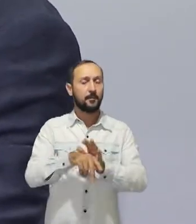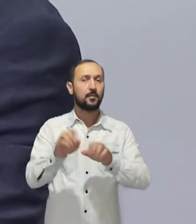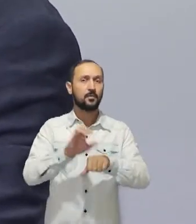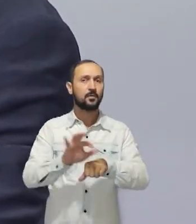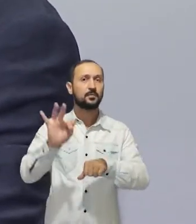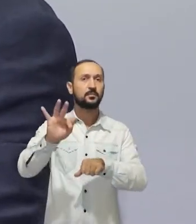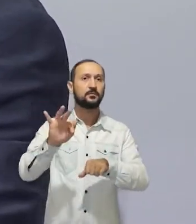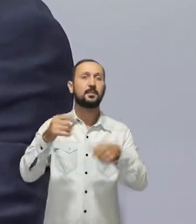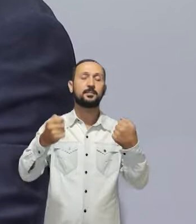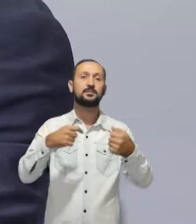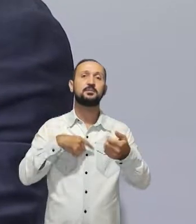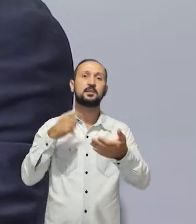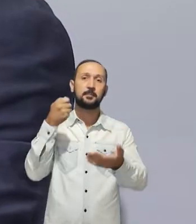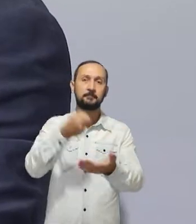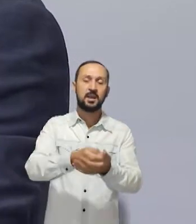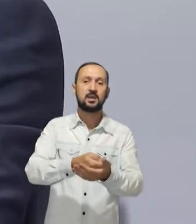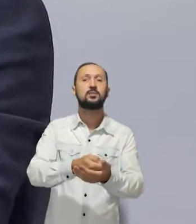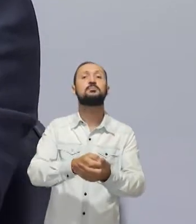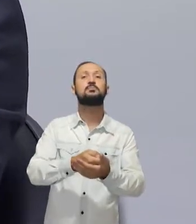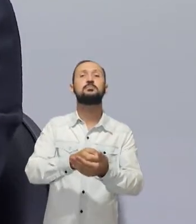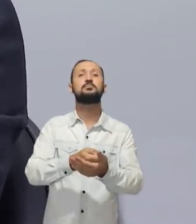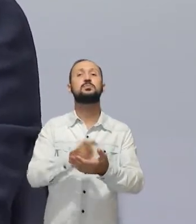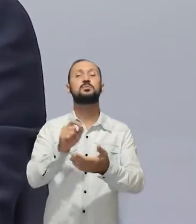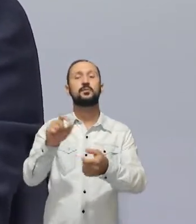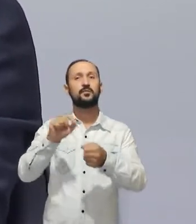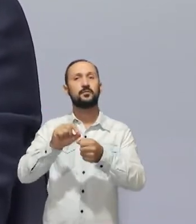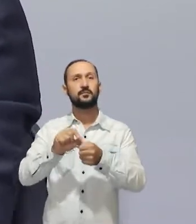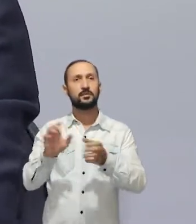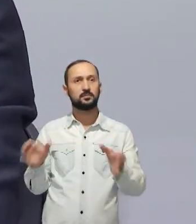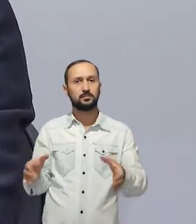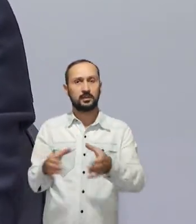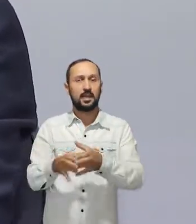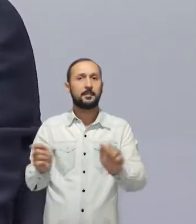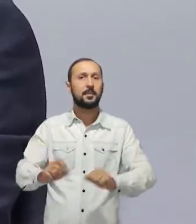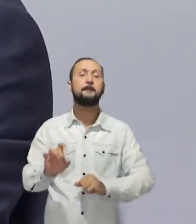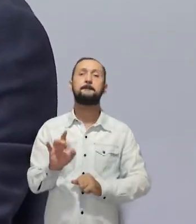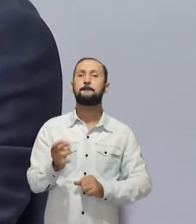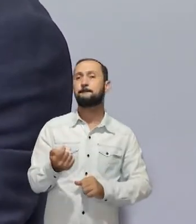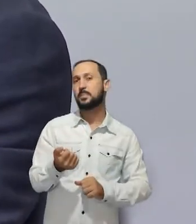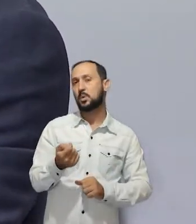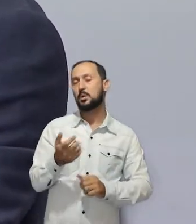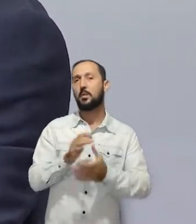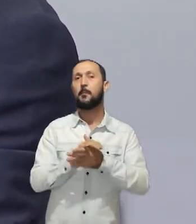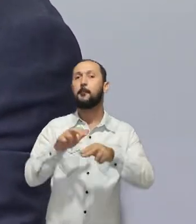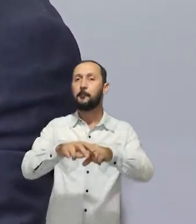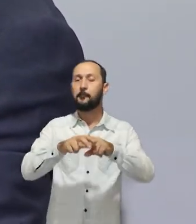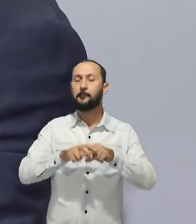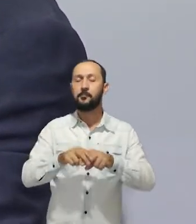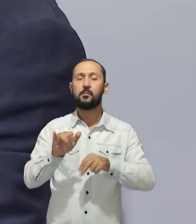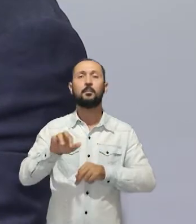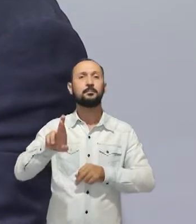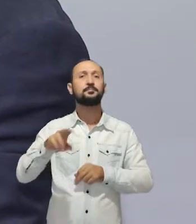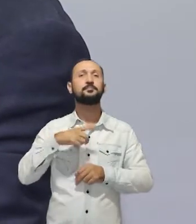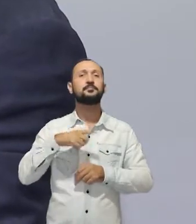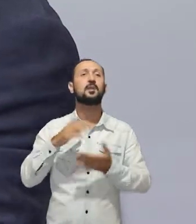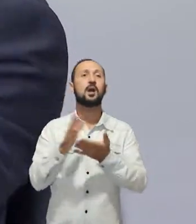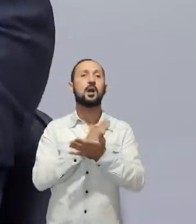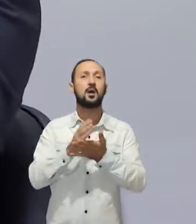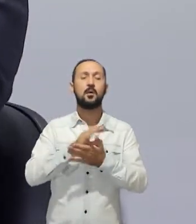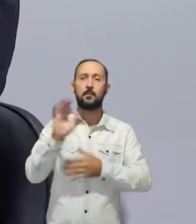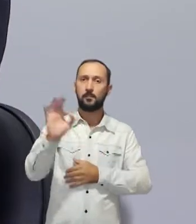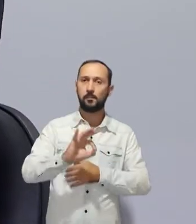ser pago muito mais do que aquele que tem menor capacidade. Por isso que no imposto de renda da pessoa física, nós temos algumas alíquotas